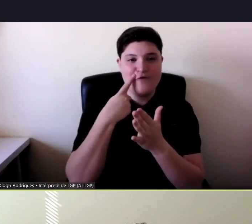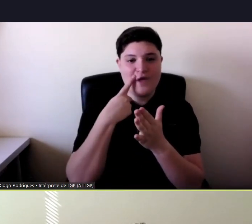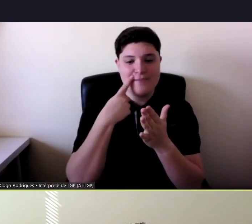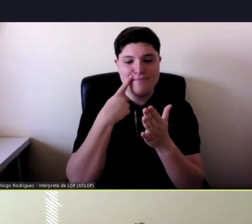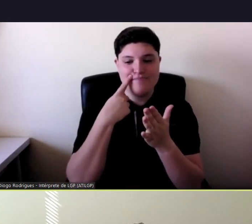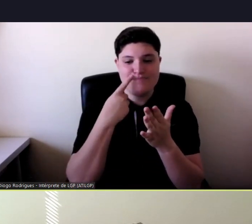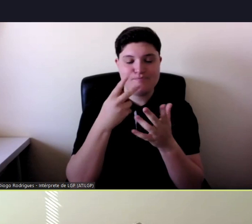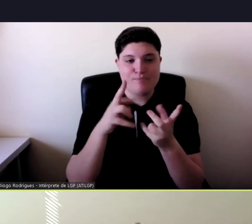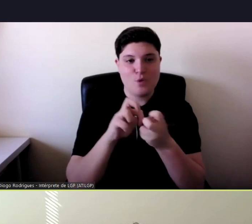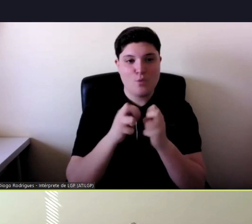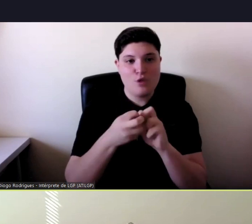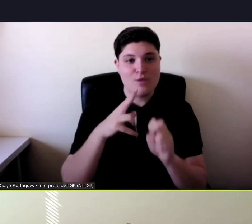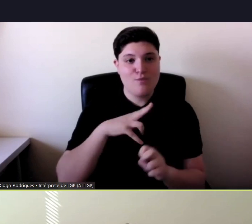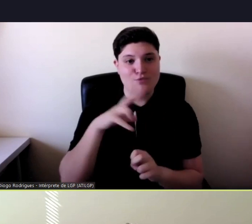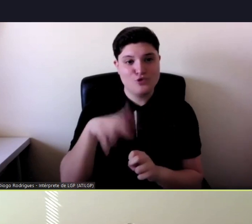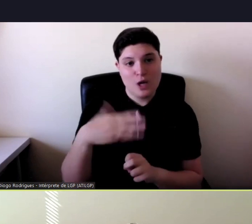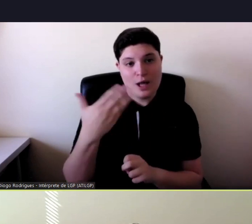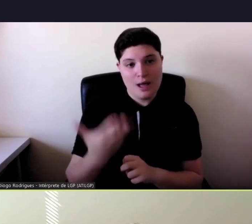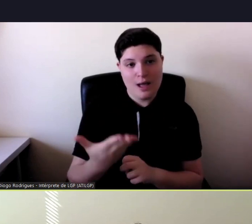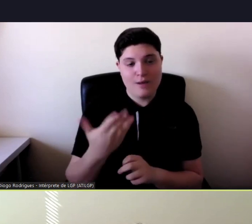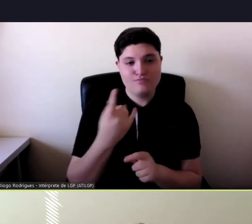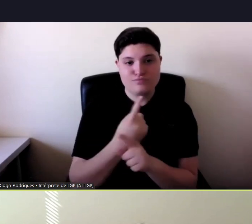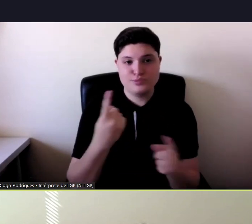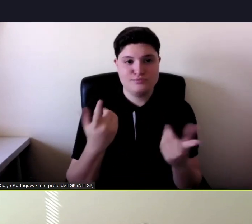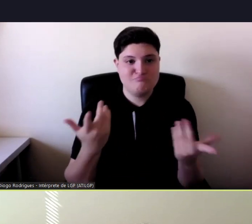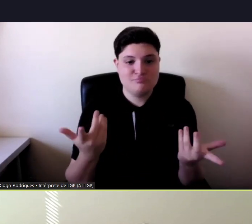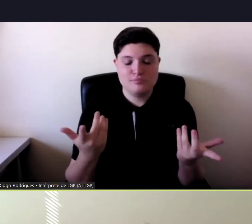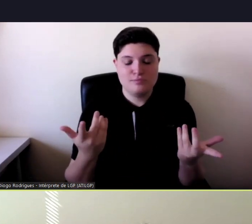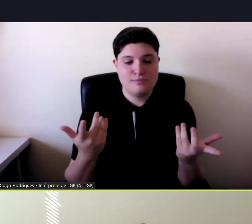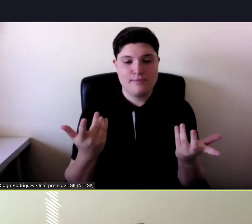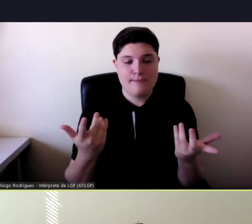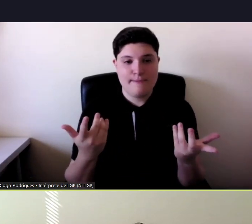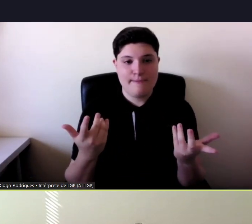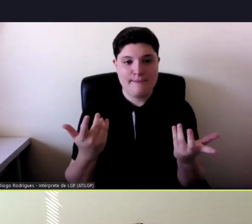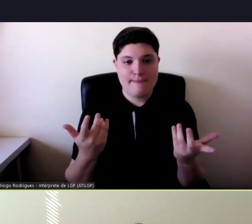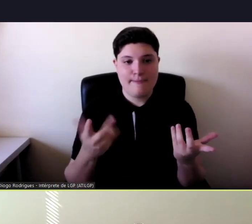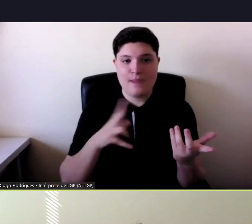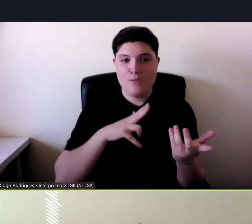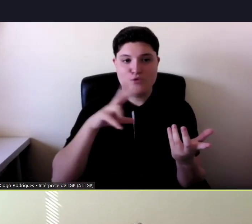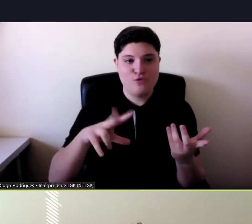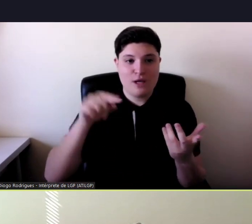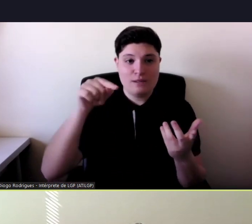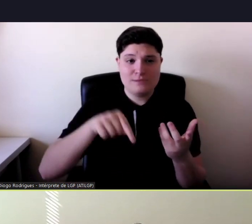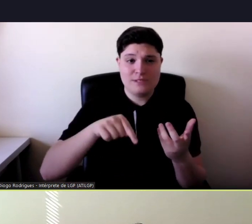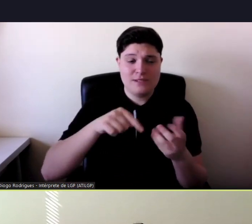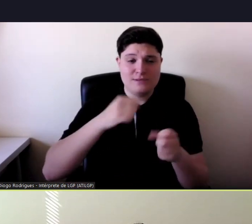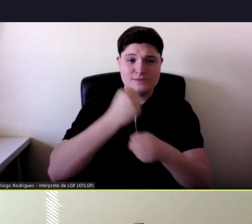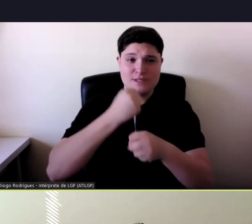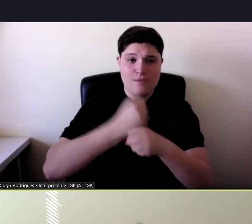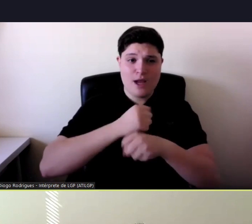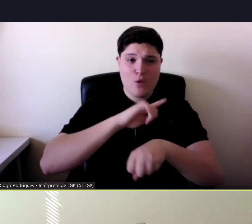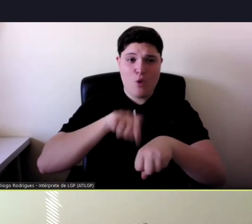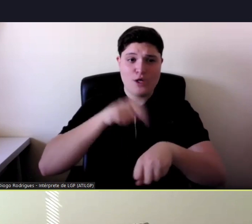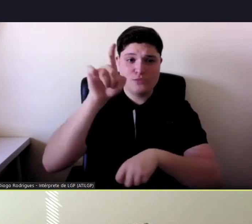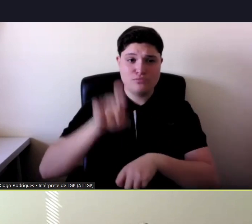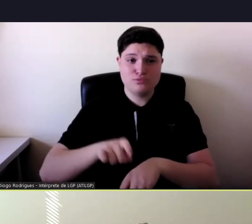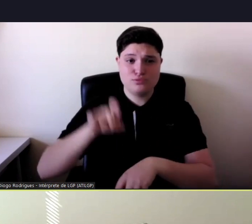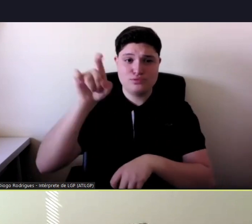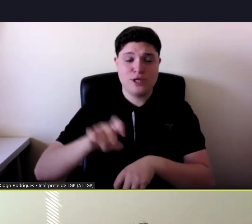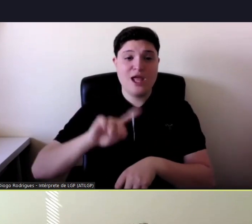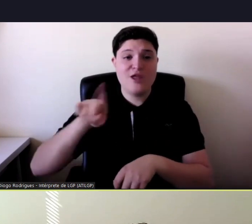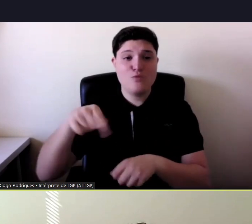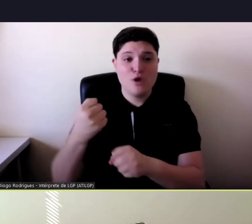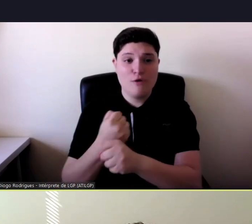Nós, na realidade, somos dos povos europeus que mais horas trabalham e dos que menos produz.